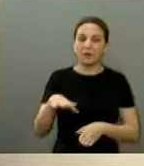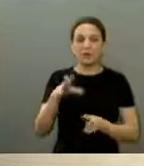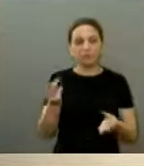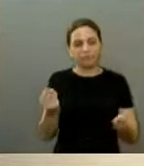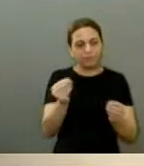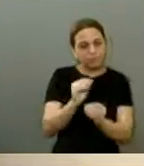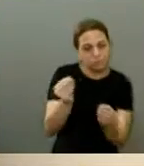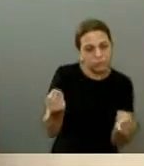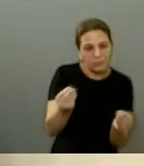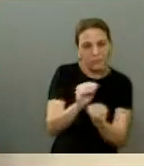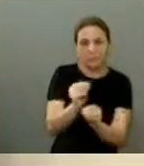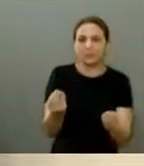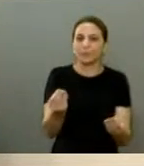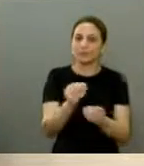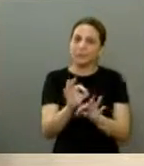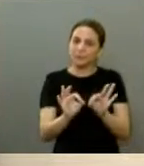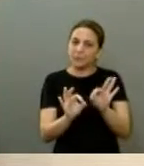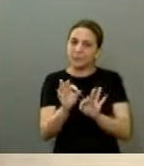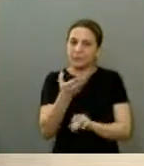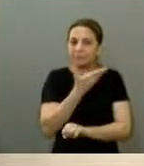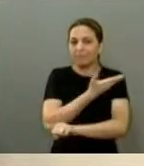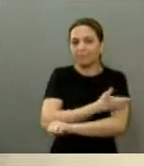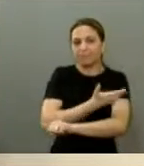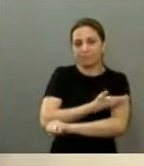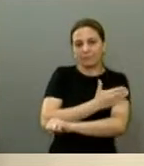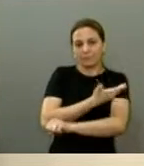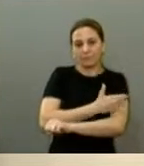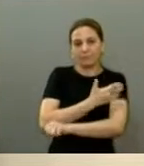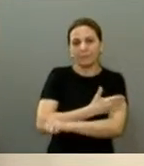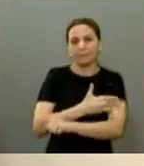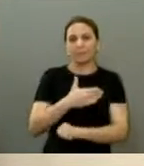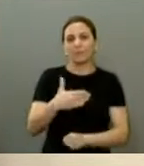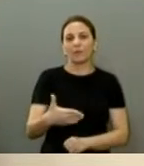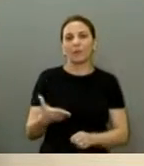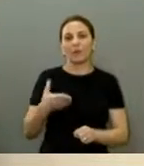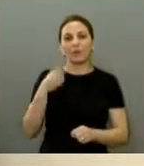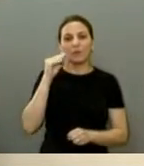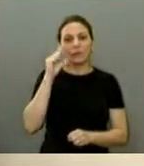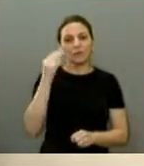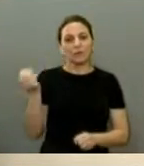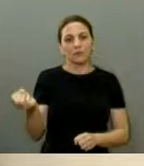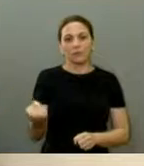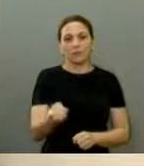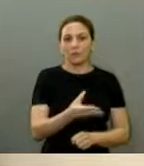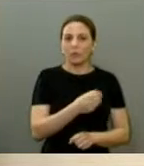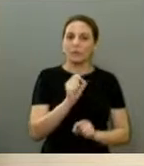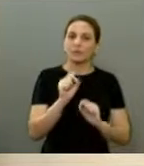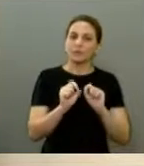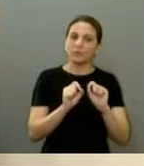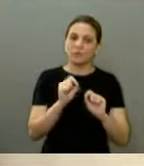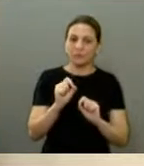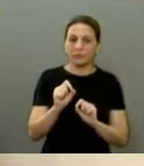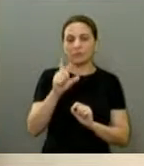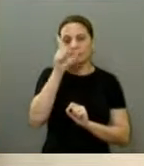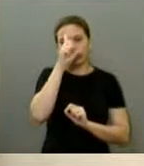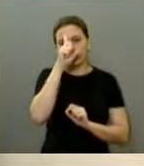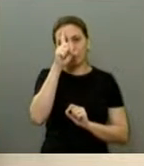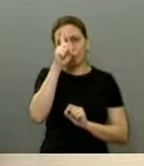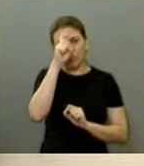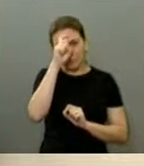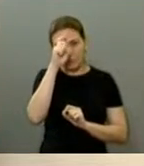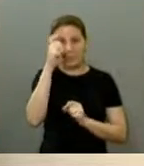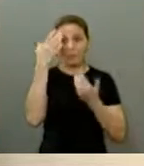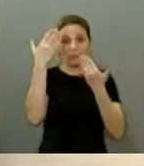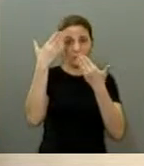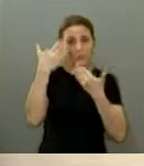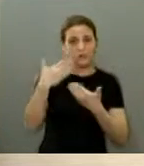conhecimento, passando o treinamento para esse pessoal que pegou um hospital com uma